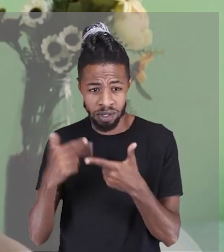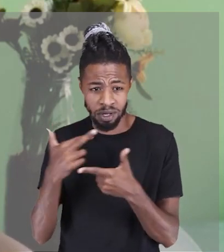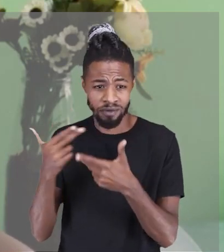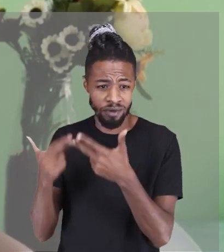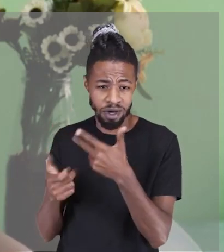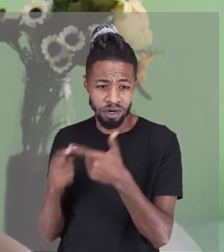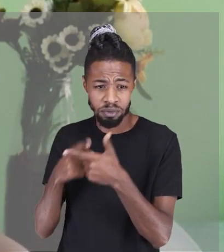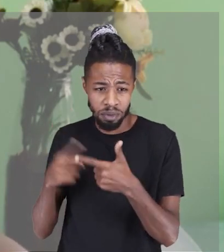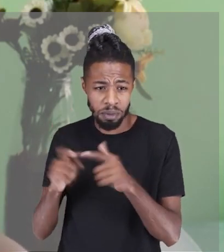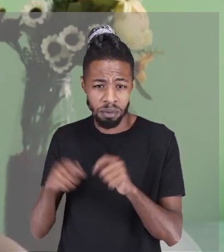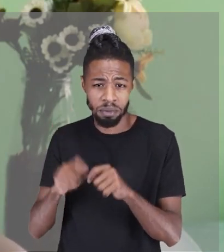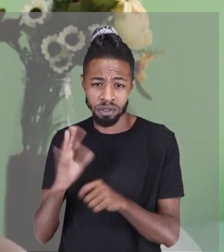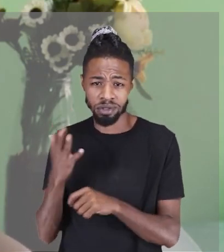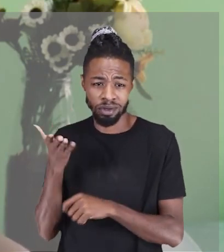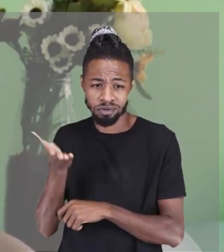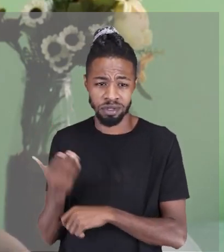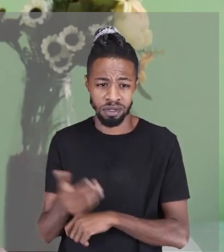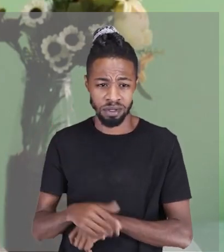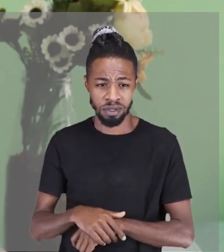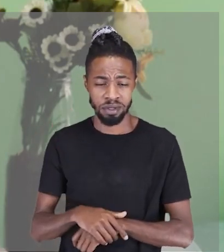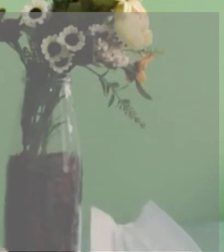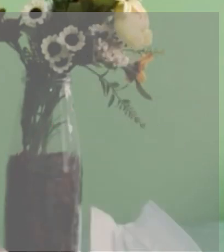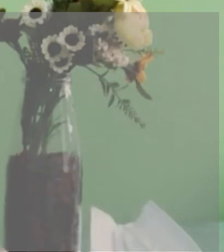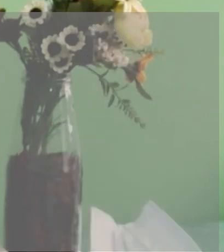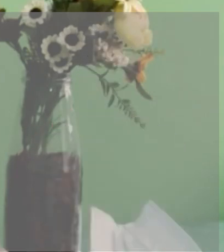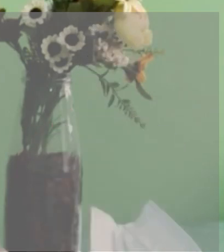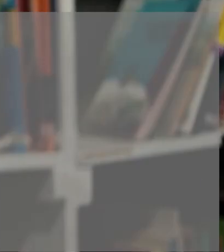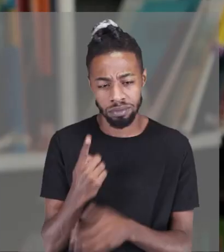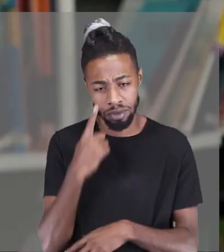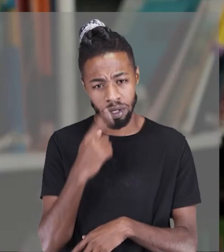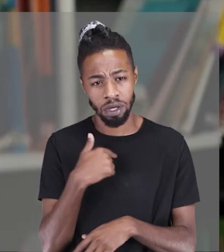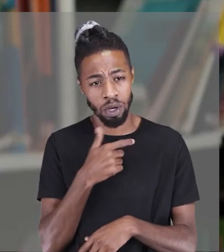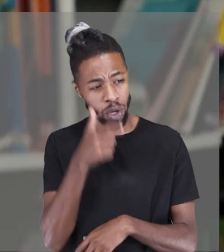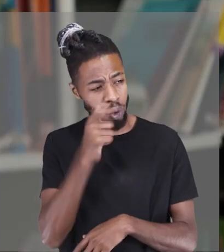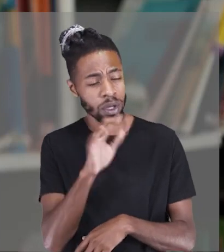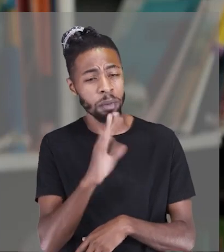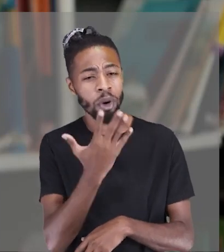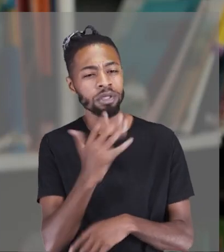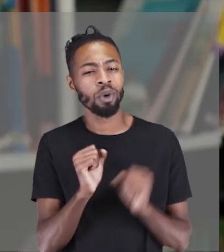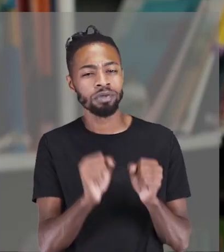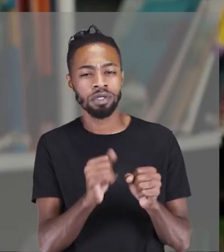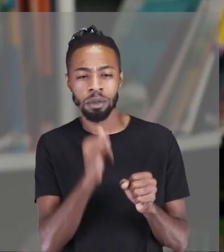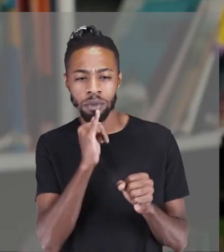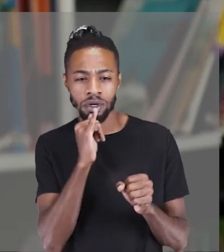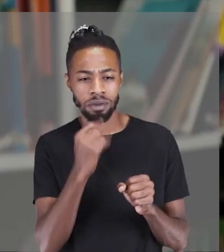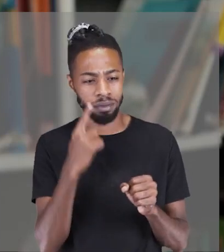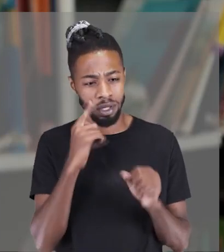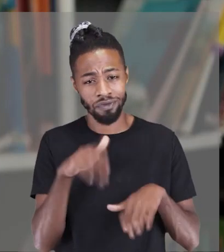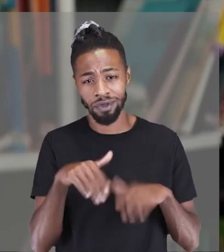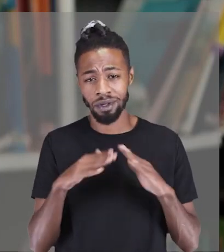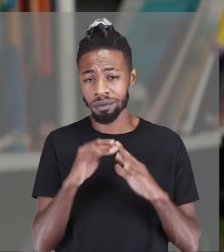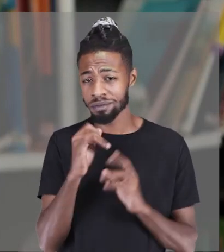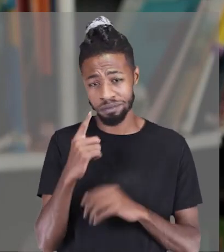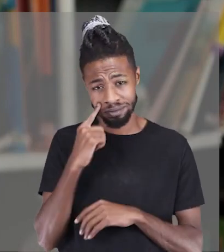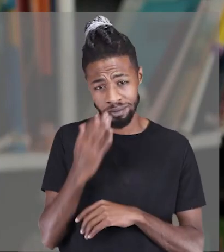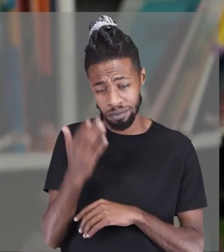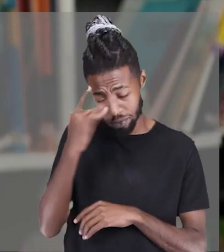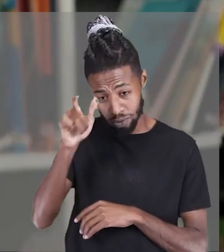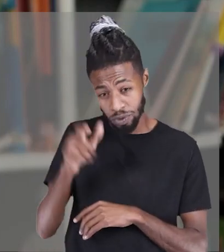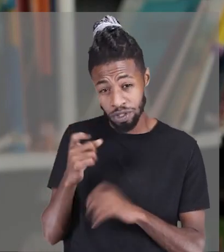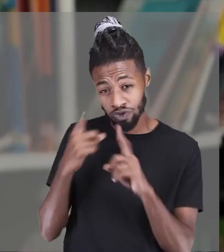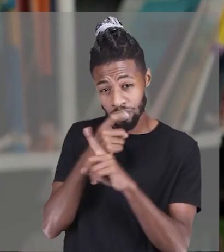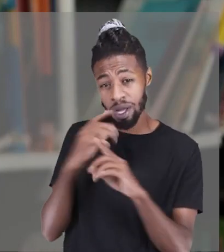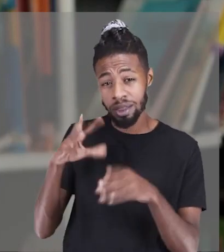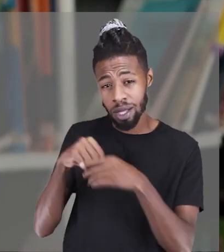trauma psicológico, tem um monte de casos que a gente tem que trabalhar. Né? Creio eu que pode acontecer situação que é em casa. Às vezes a pessoa